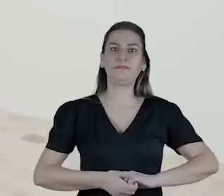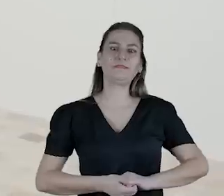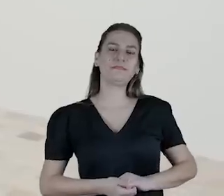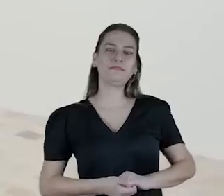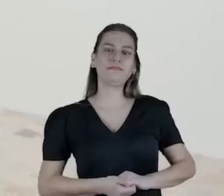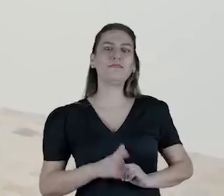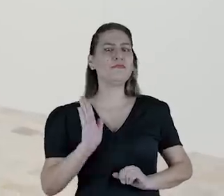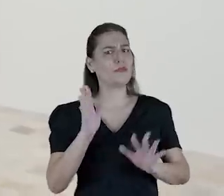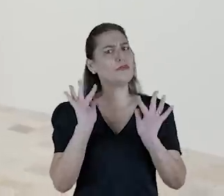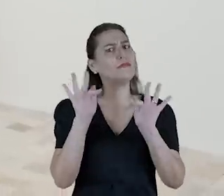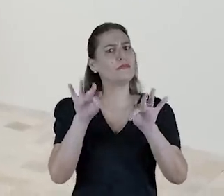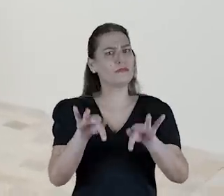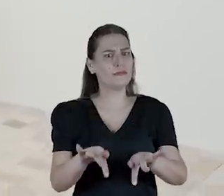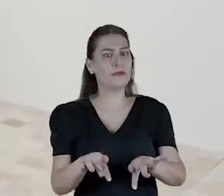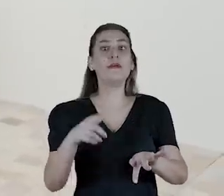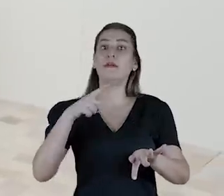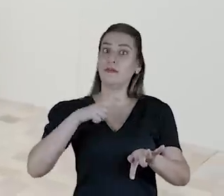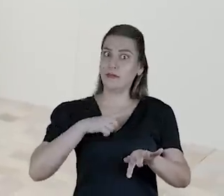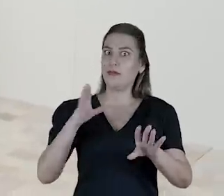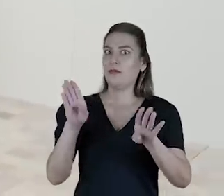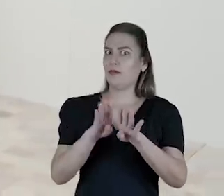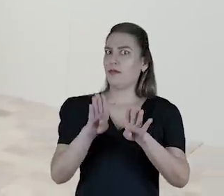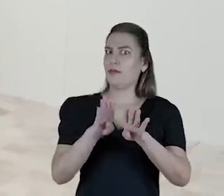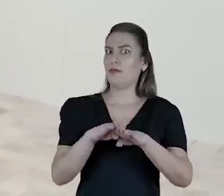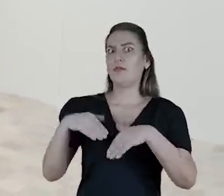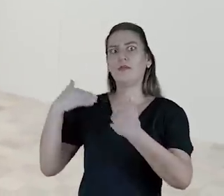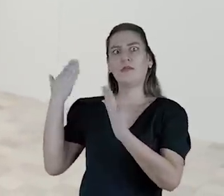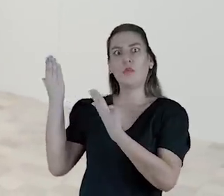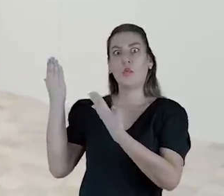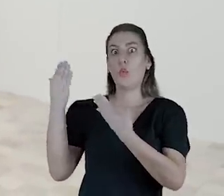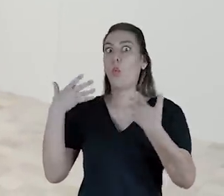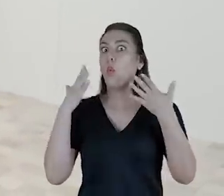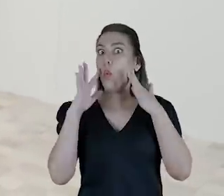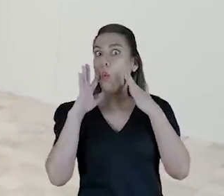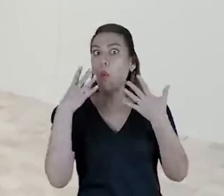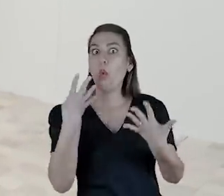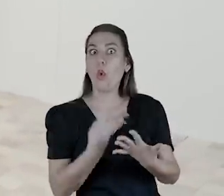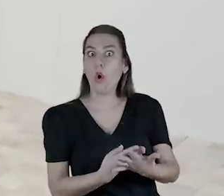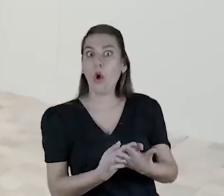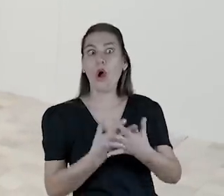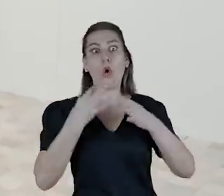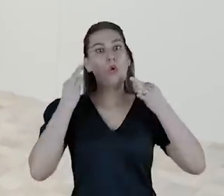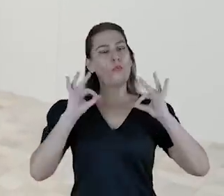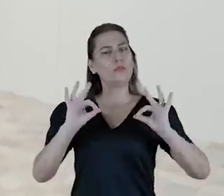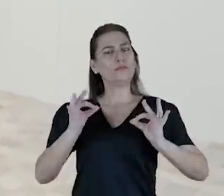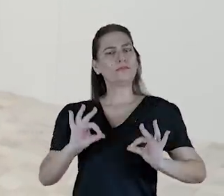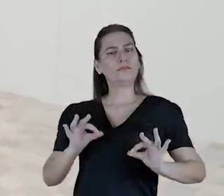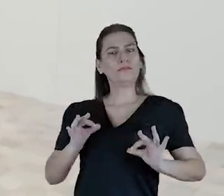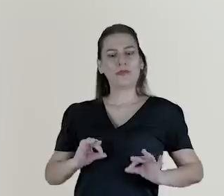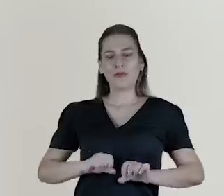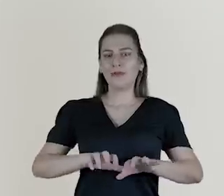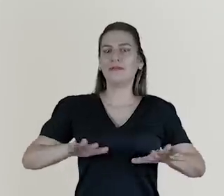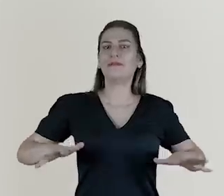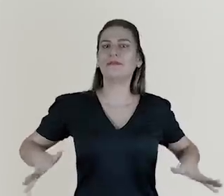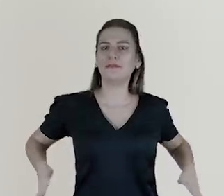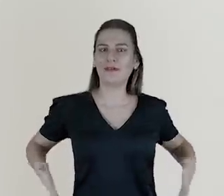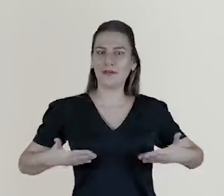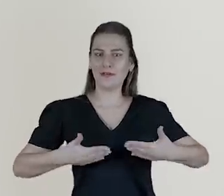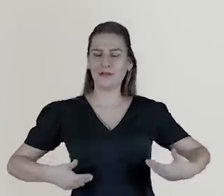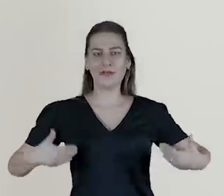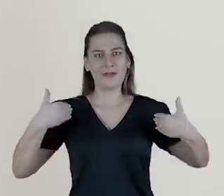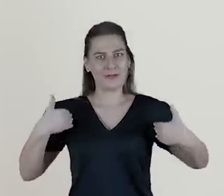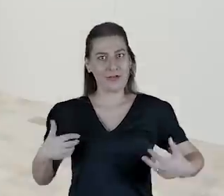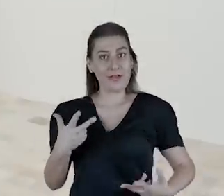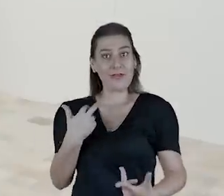look. E para finalizar, aqui também um look cheio de estilo. Agora na opção de saia alongada com cropped, nessa estampa